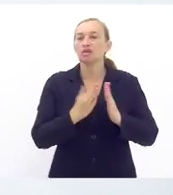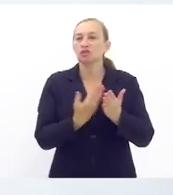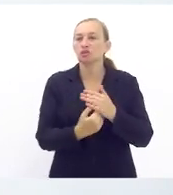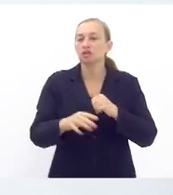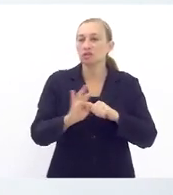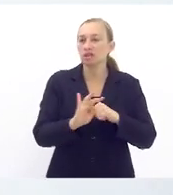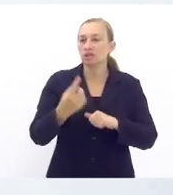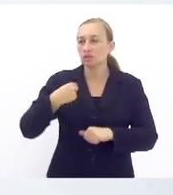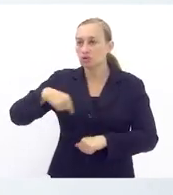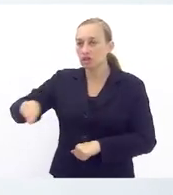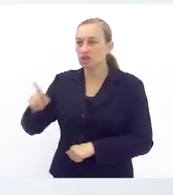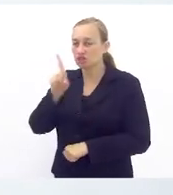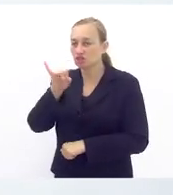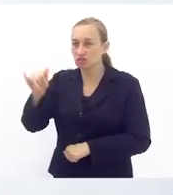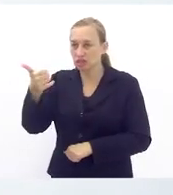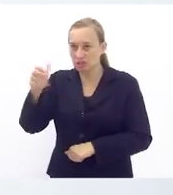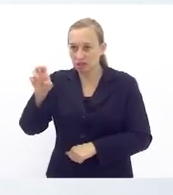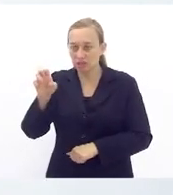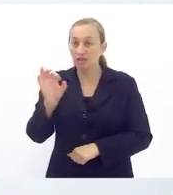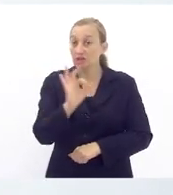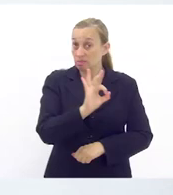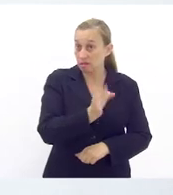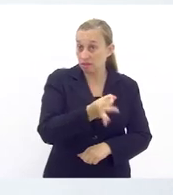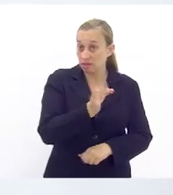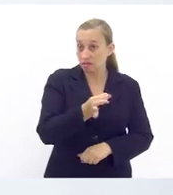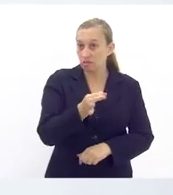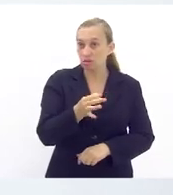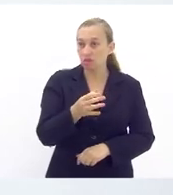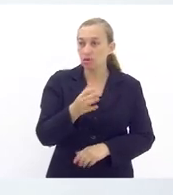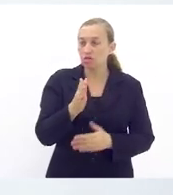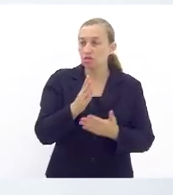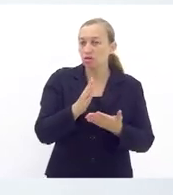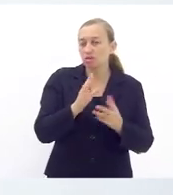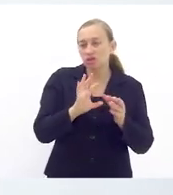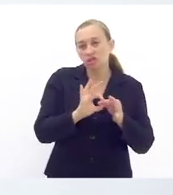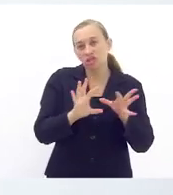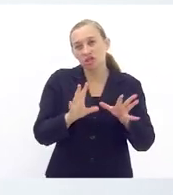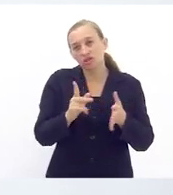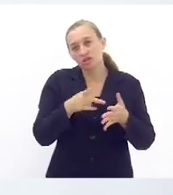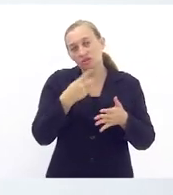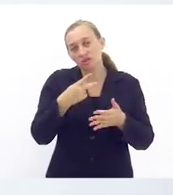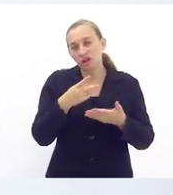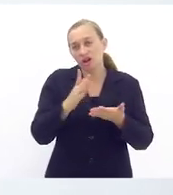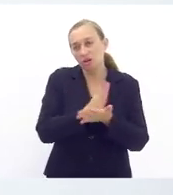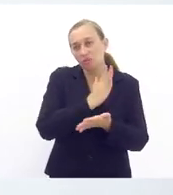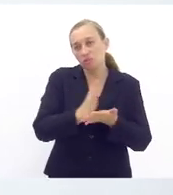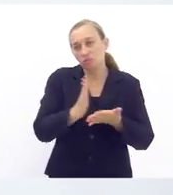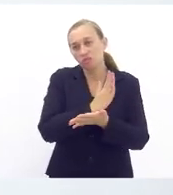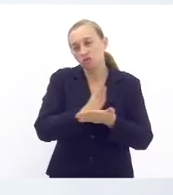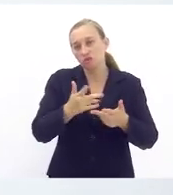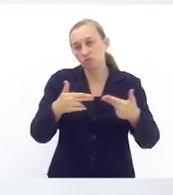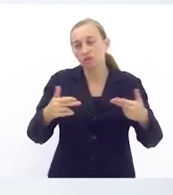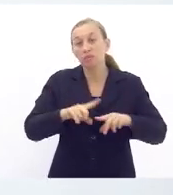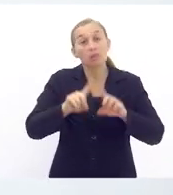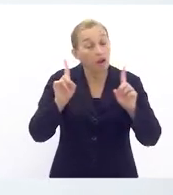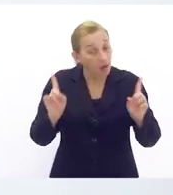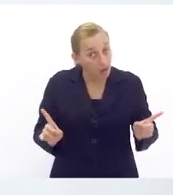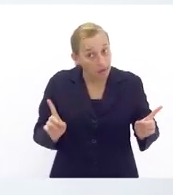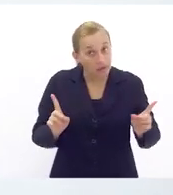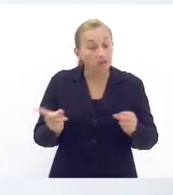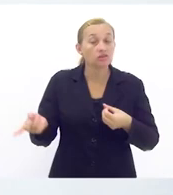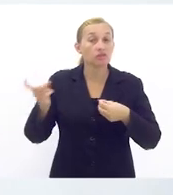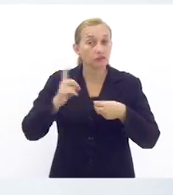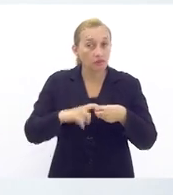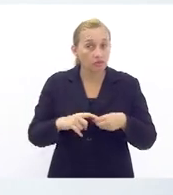eu fui lá no dia 15 tá provavelmente eu deixei de cobrir várias questões eu fiz várias anotações aqui que eu também não falei nada mas a gente vai